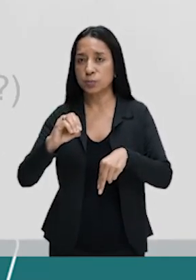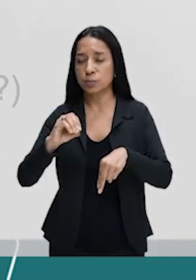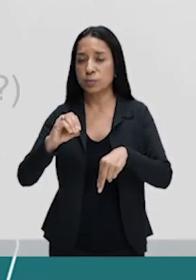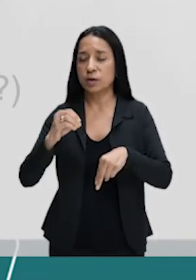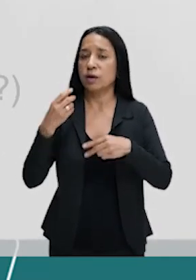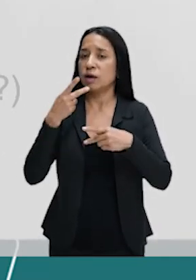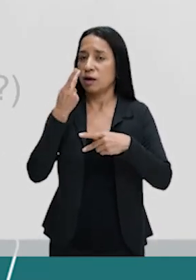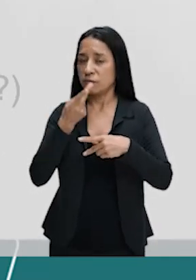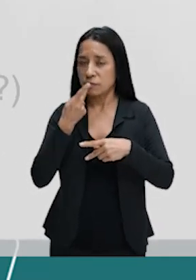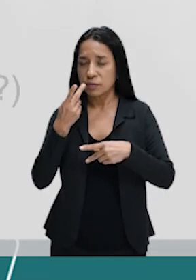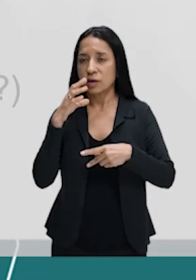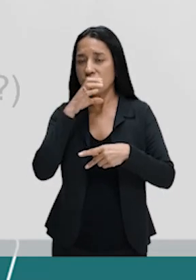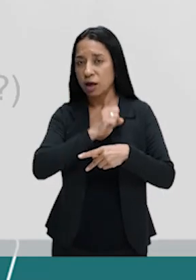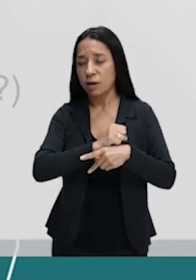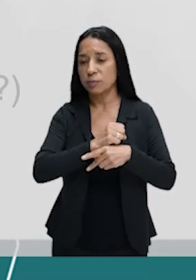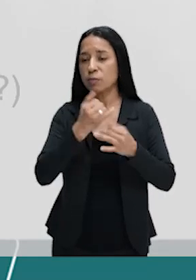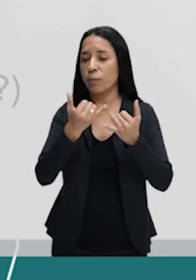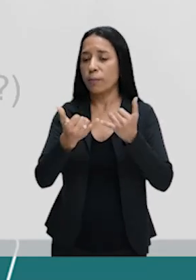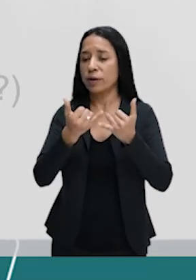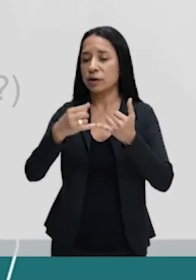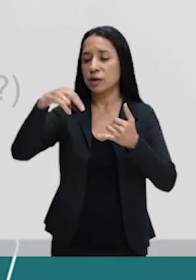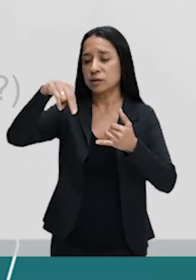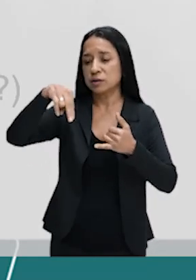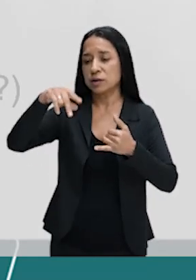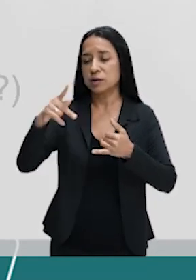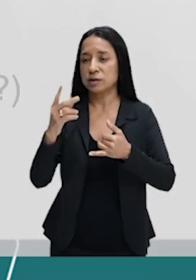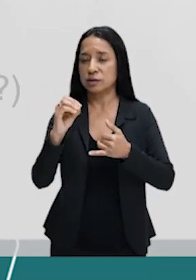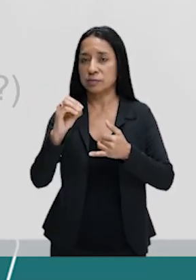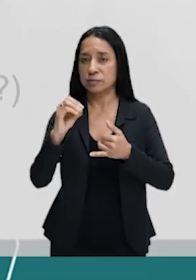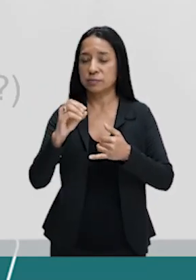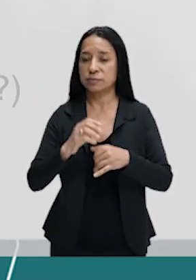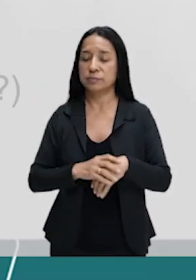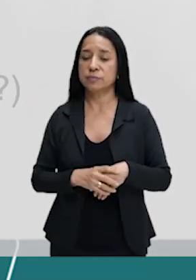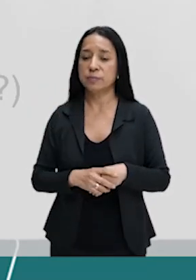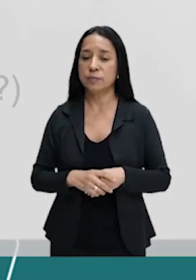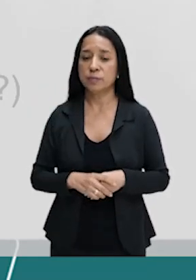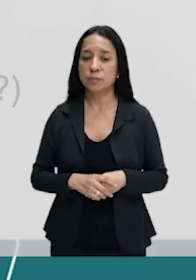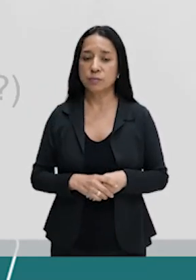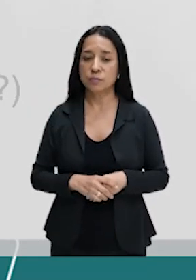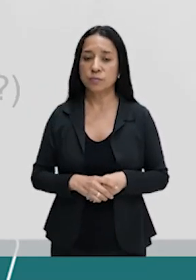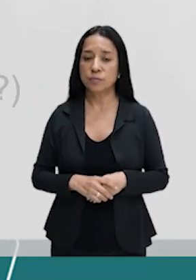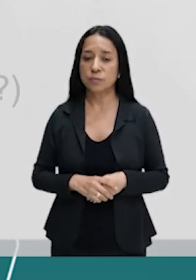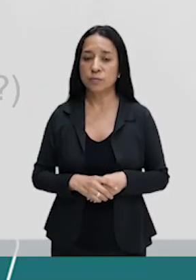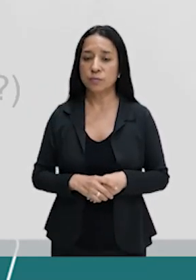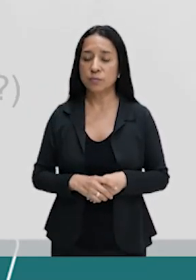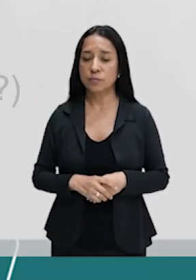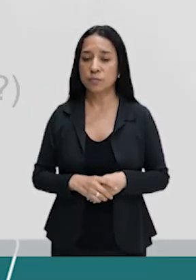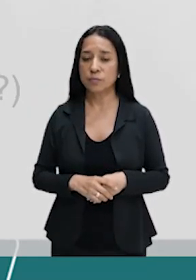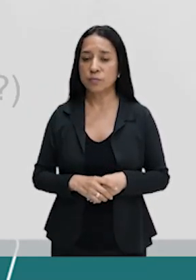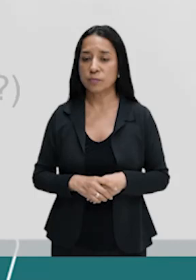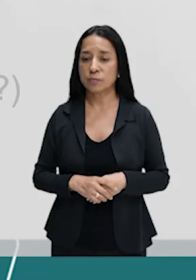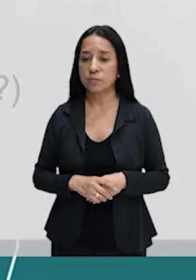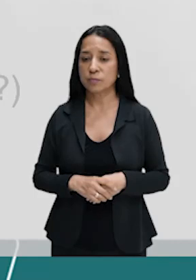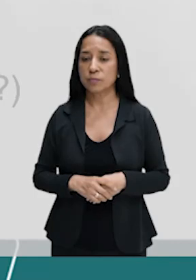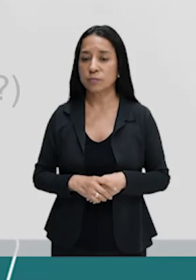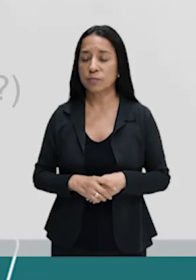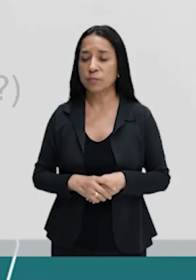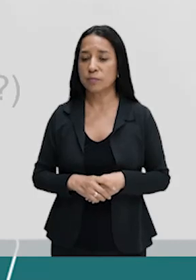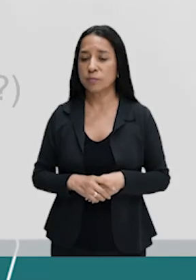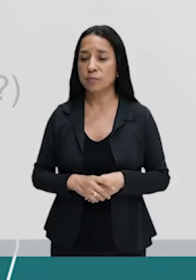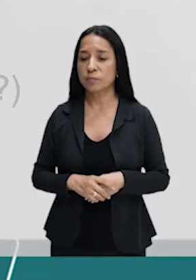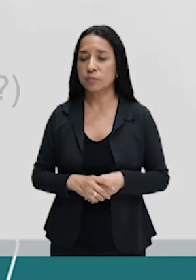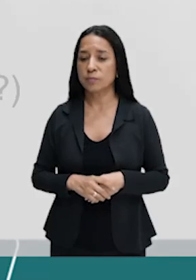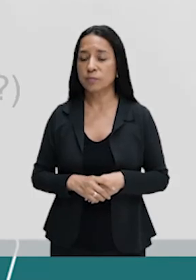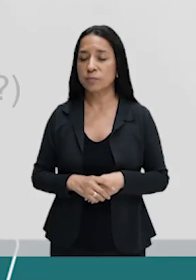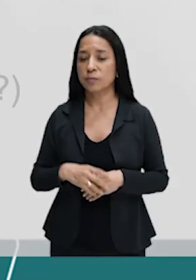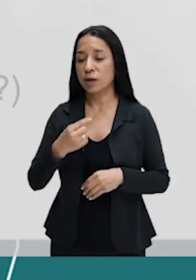rapidinho, parece nio. Senhores, tá? Outro exemplo. Eu tomo um autobus. Eu tomo um